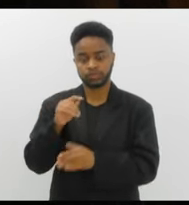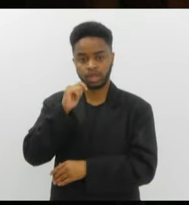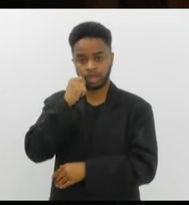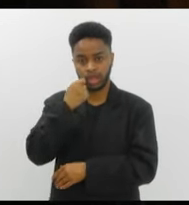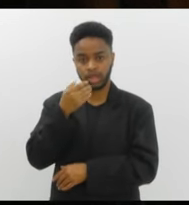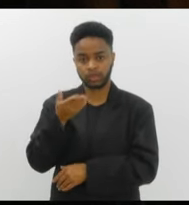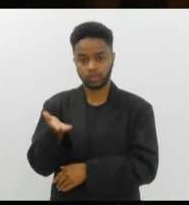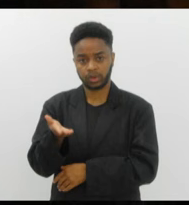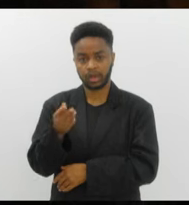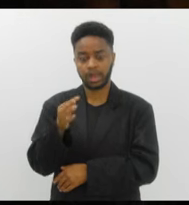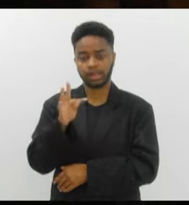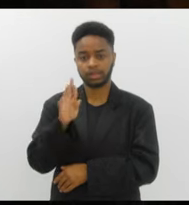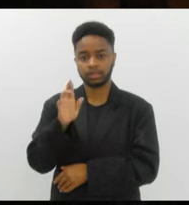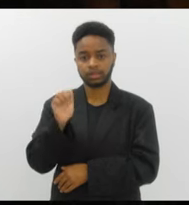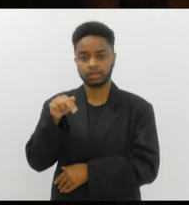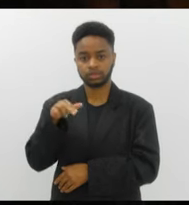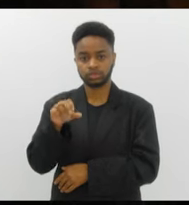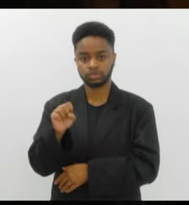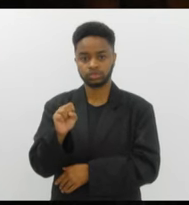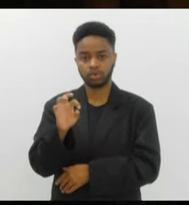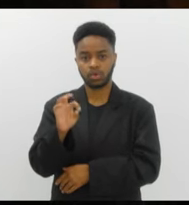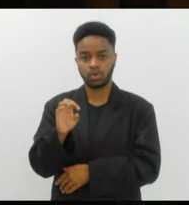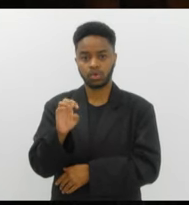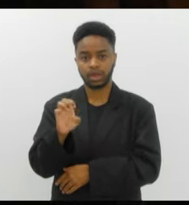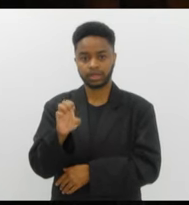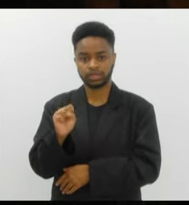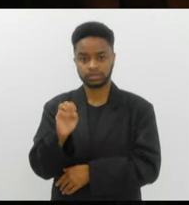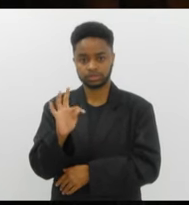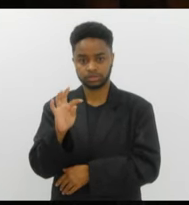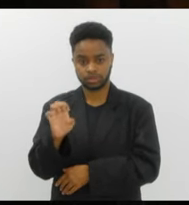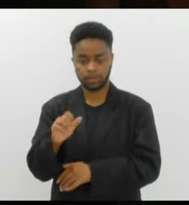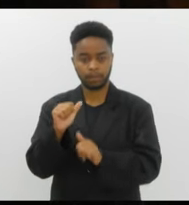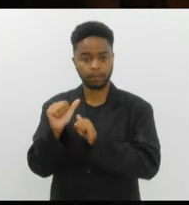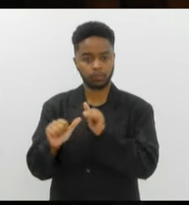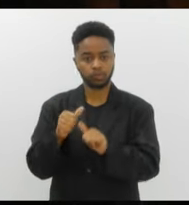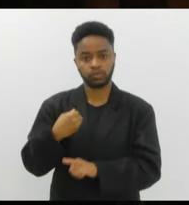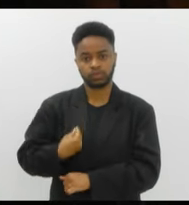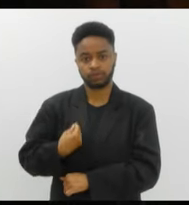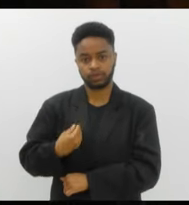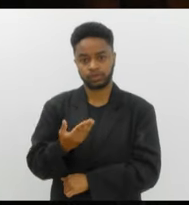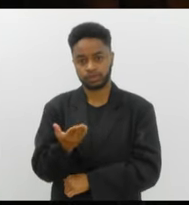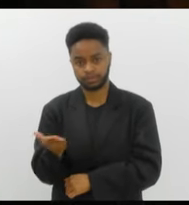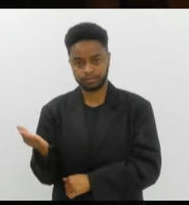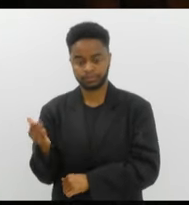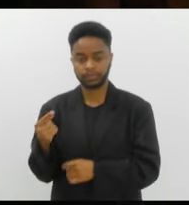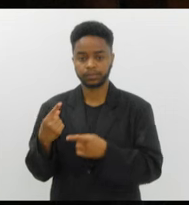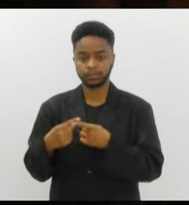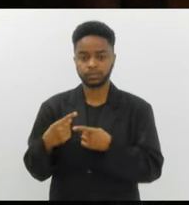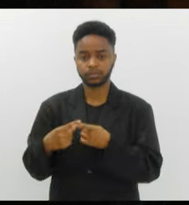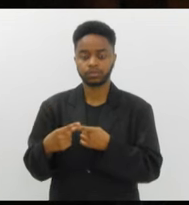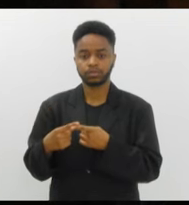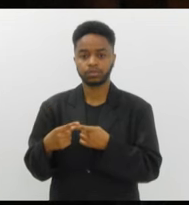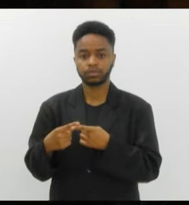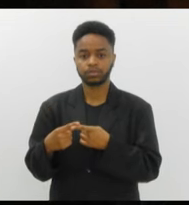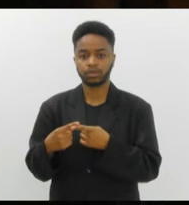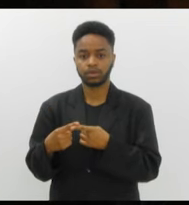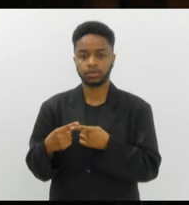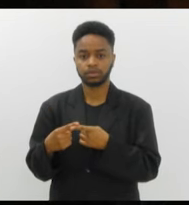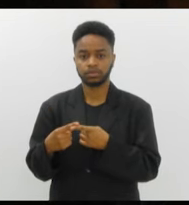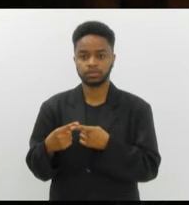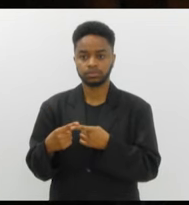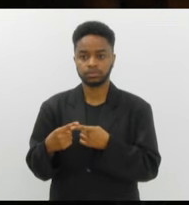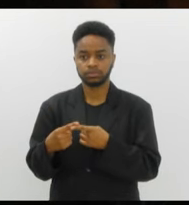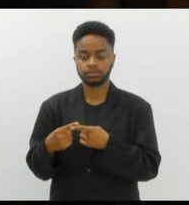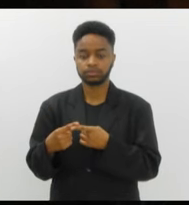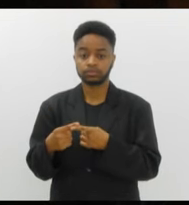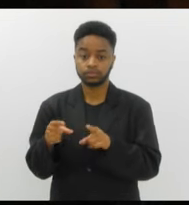Paes, que foi a Transoeste, mudou a vida dessas pessoas, né, que passaram a chegar, e aí